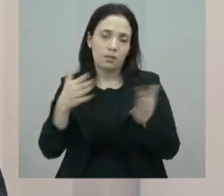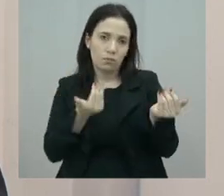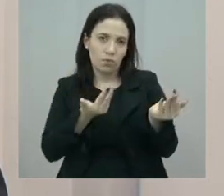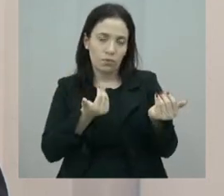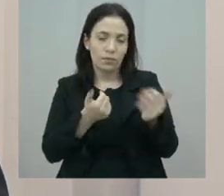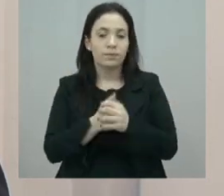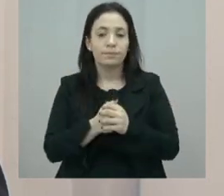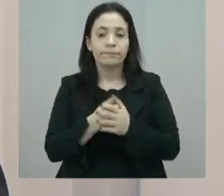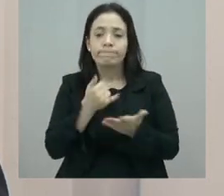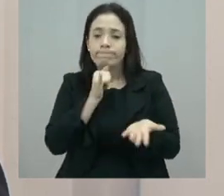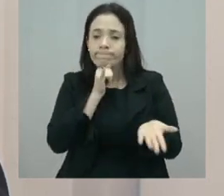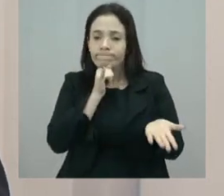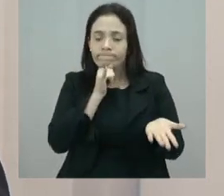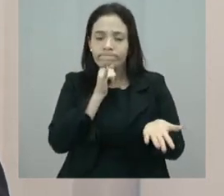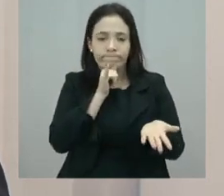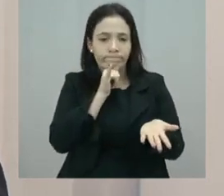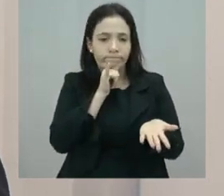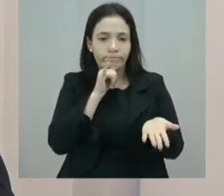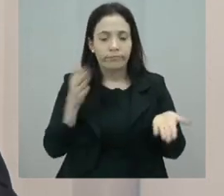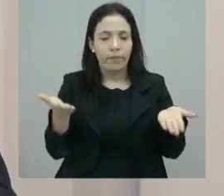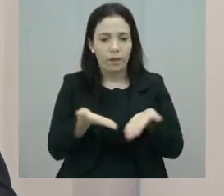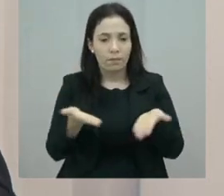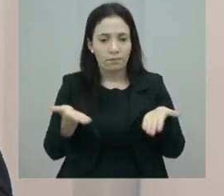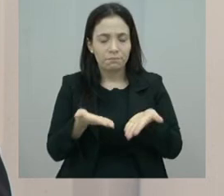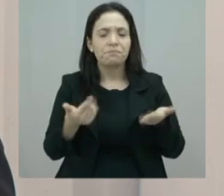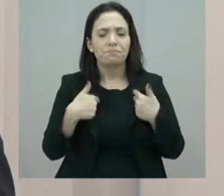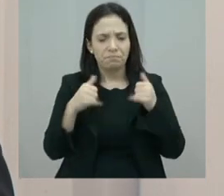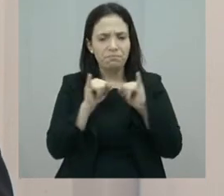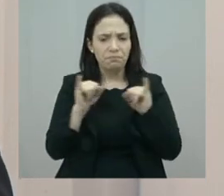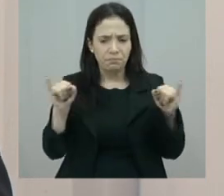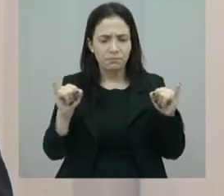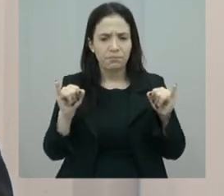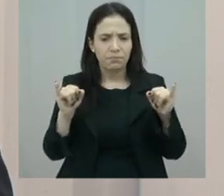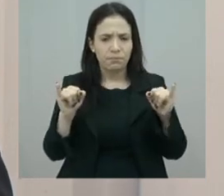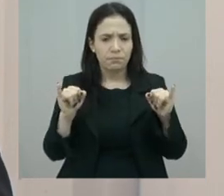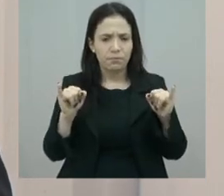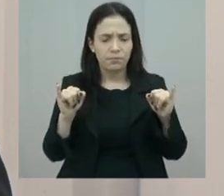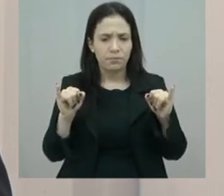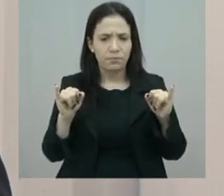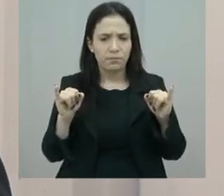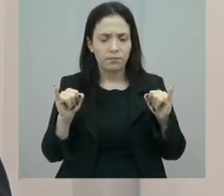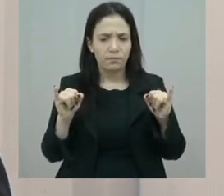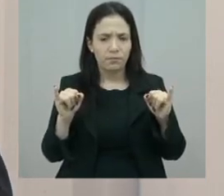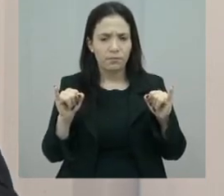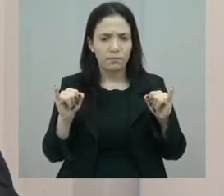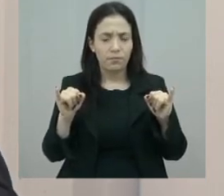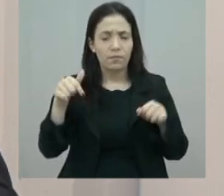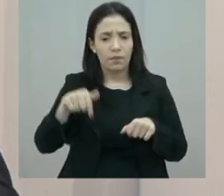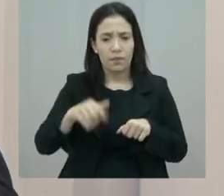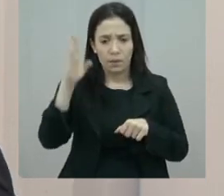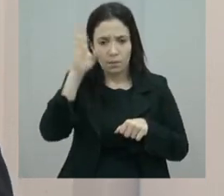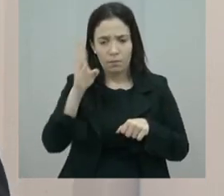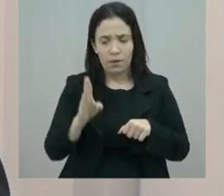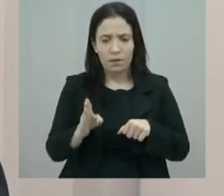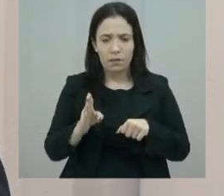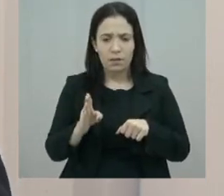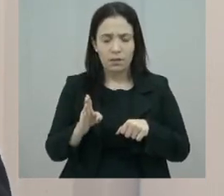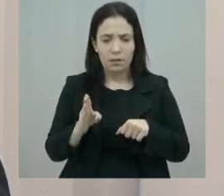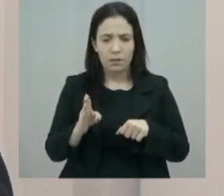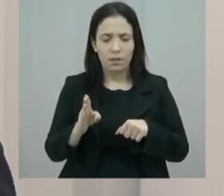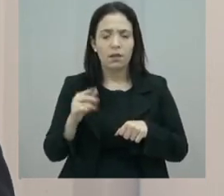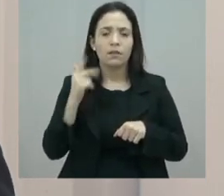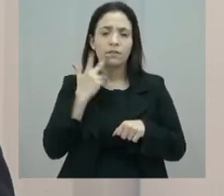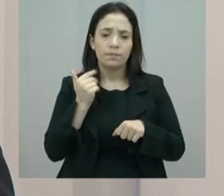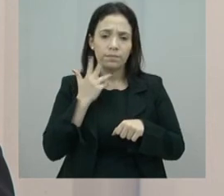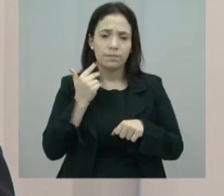juventude. Infelizmente, nós temos, é preciso dizer, um poder judiciário no Brasil e também